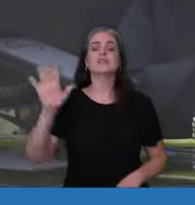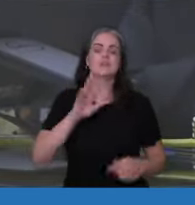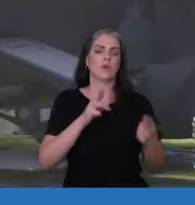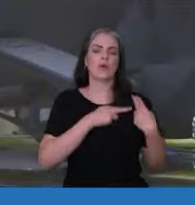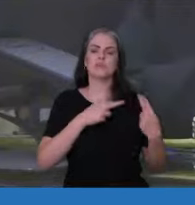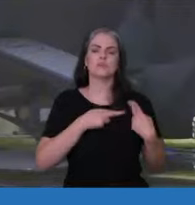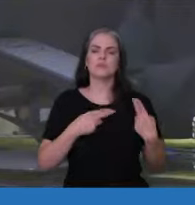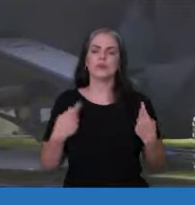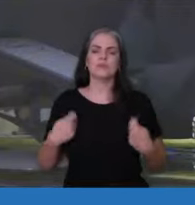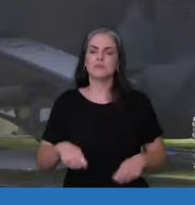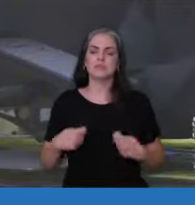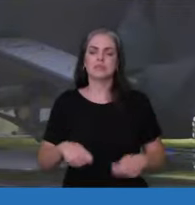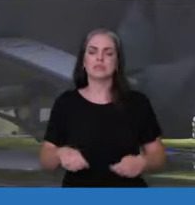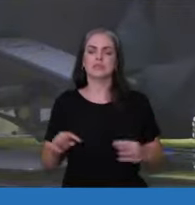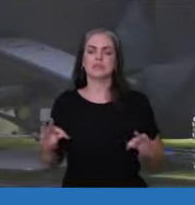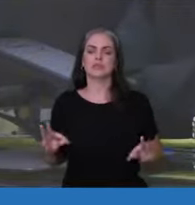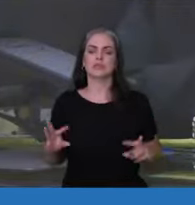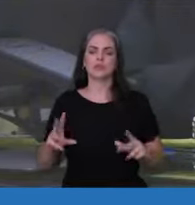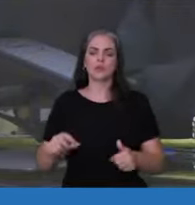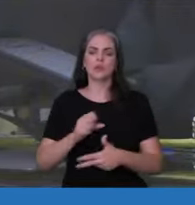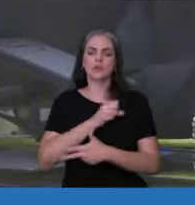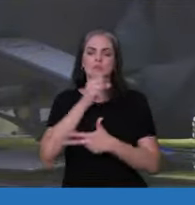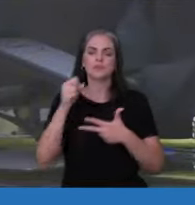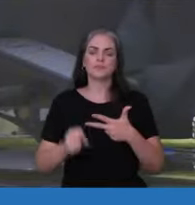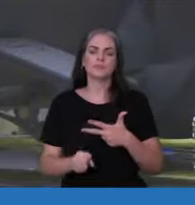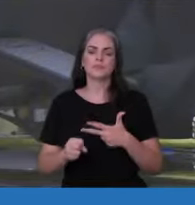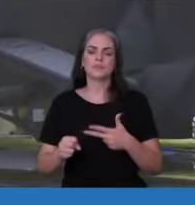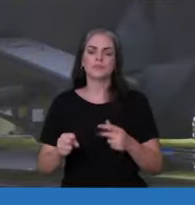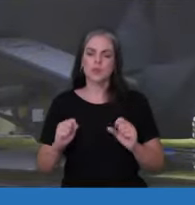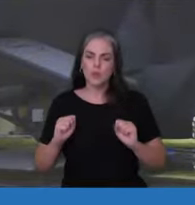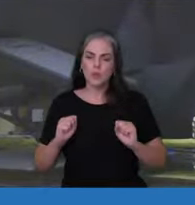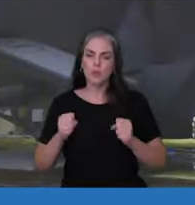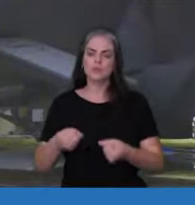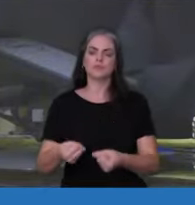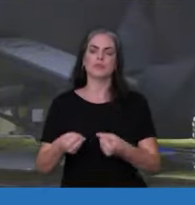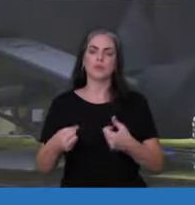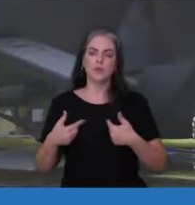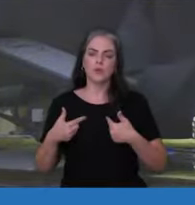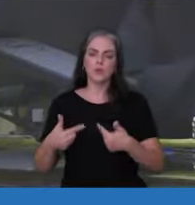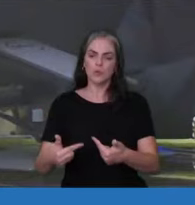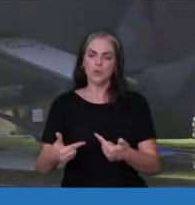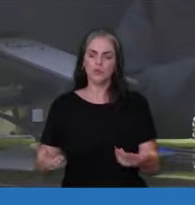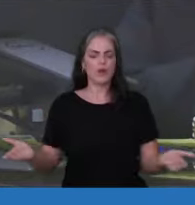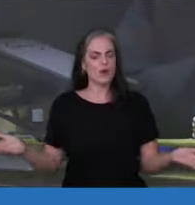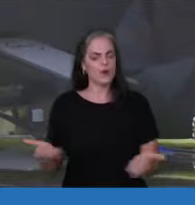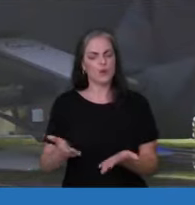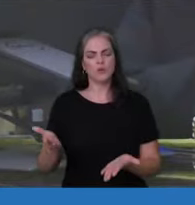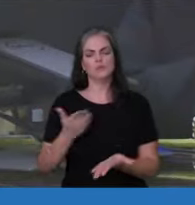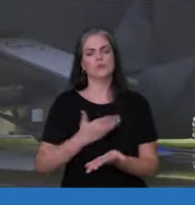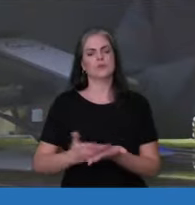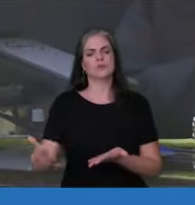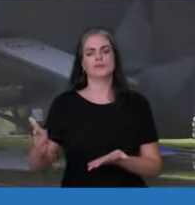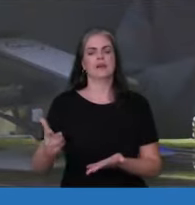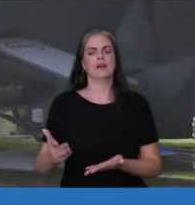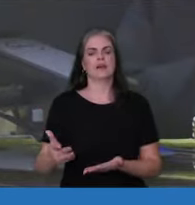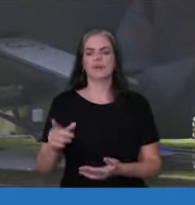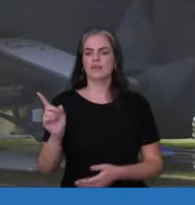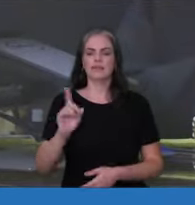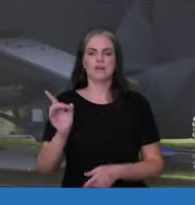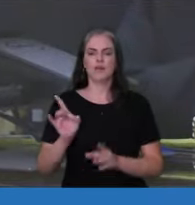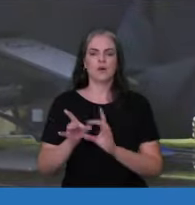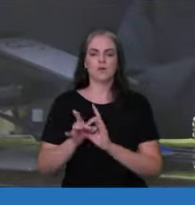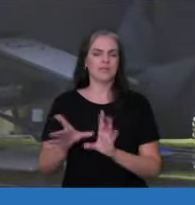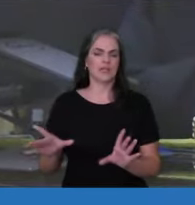poderes se debrucem a partir de hoje. A partir de hoje, para não deixar esse